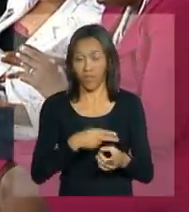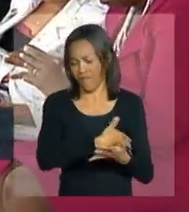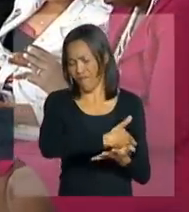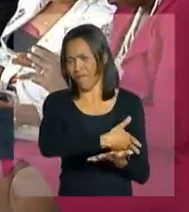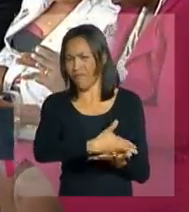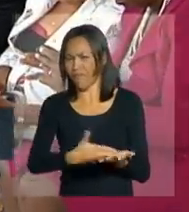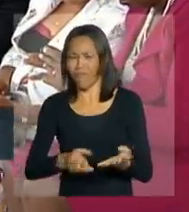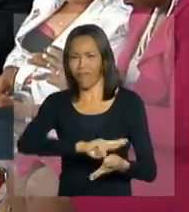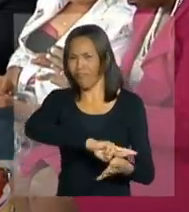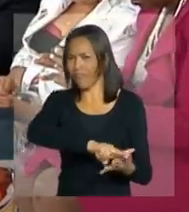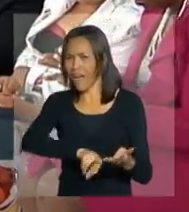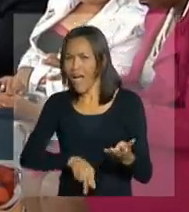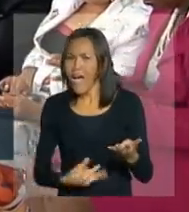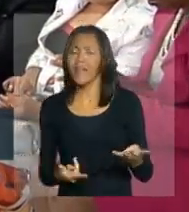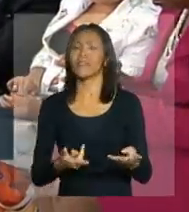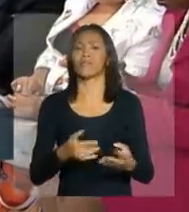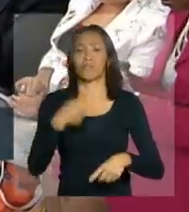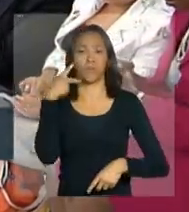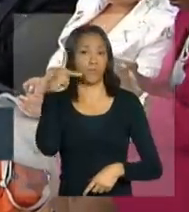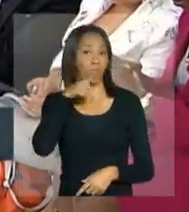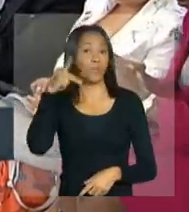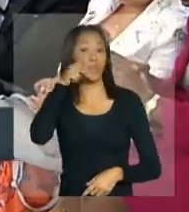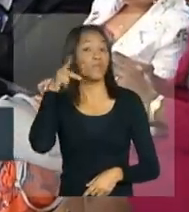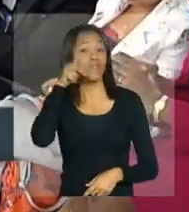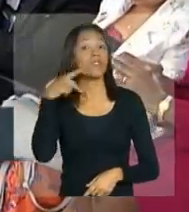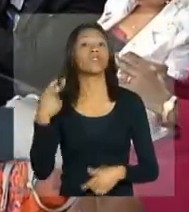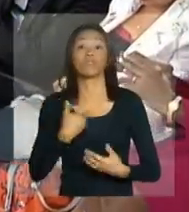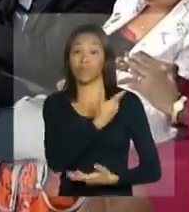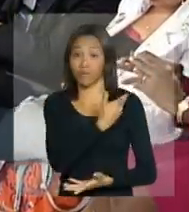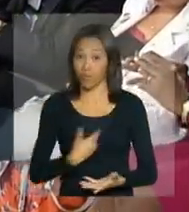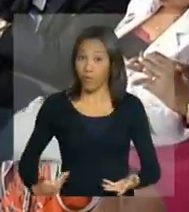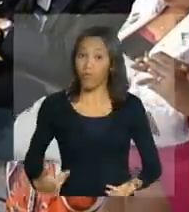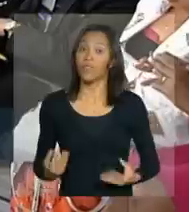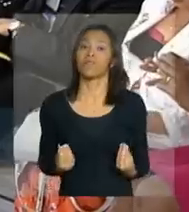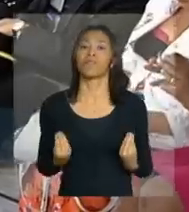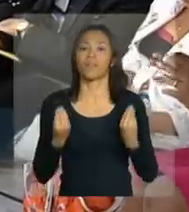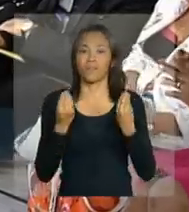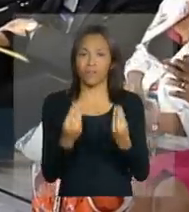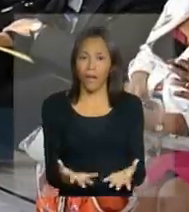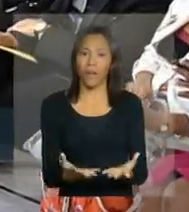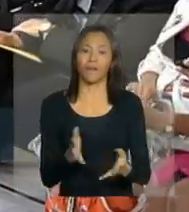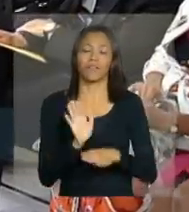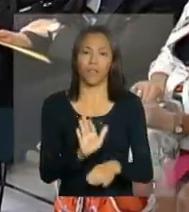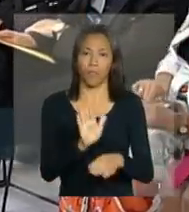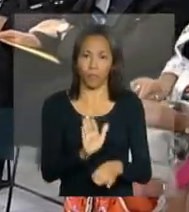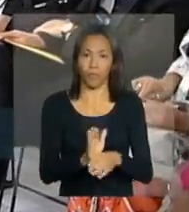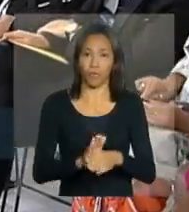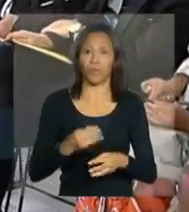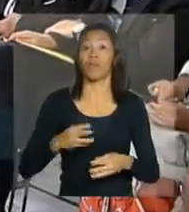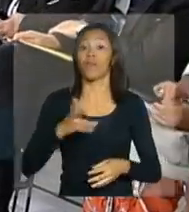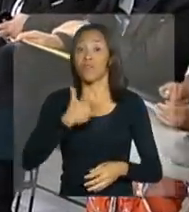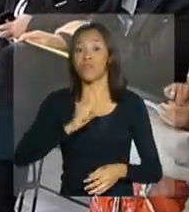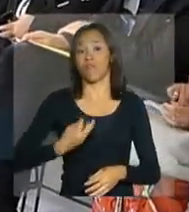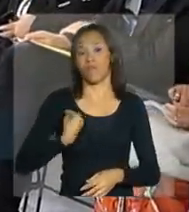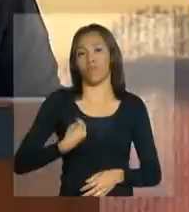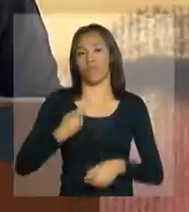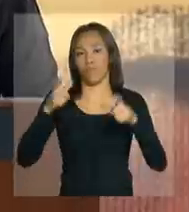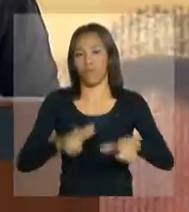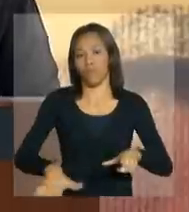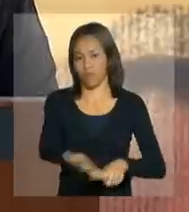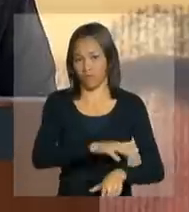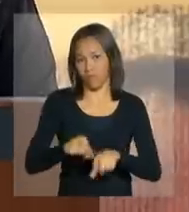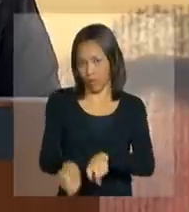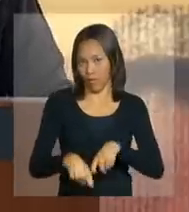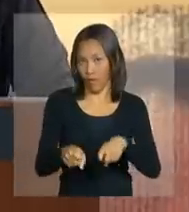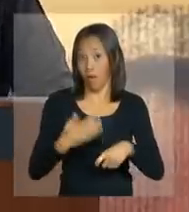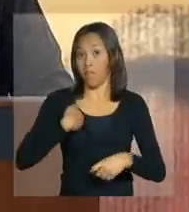conjunto de políticas públicas de inclusão produtiva paraa área rural para nós é uma